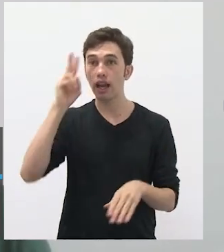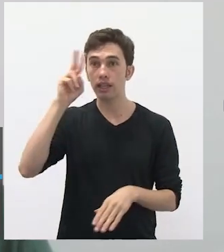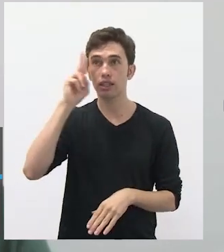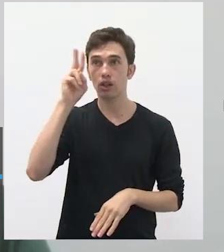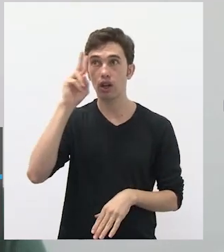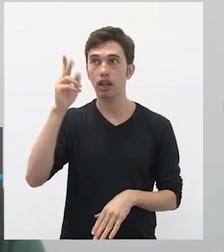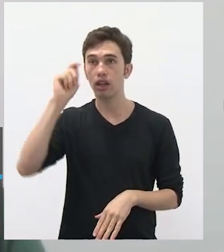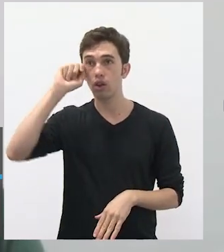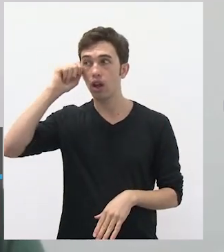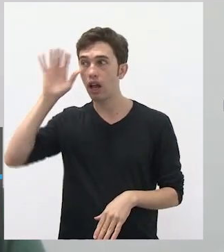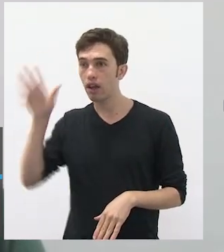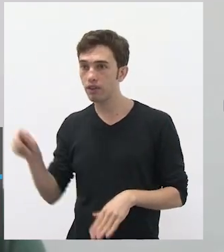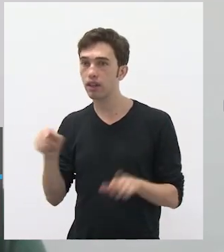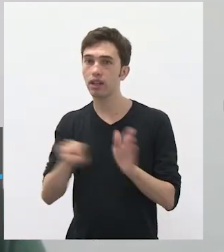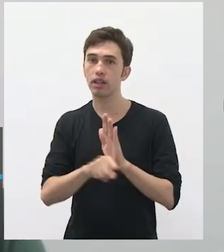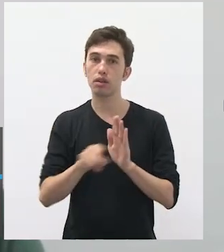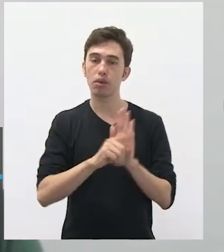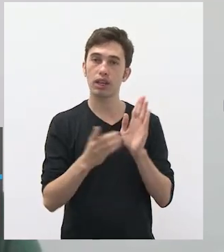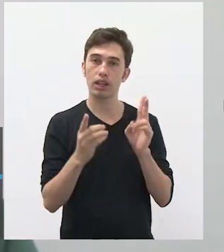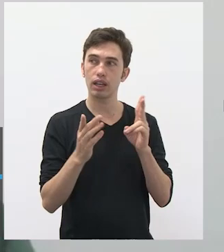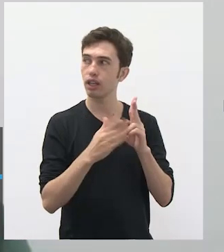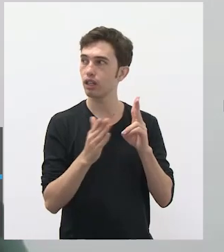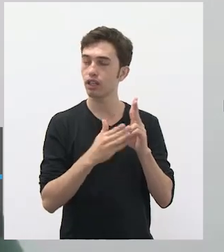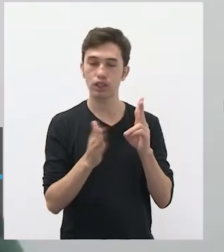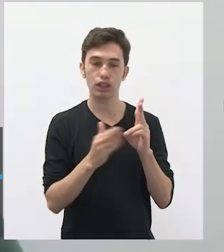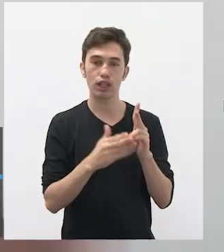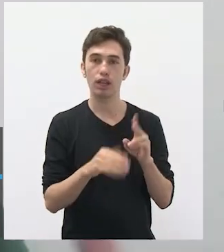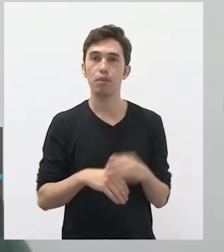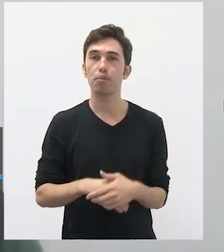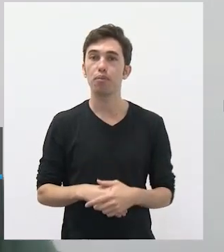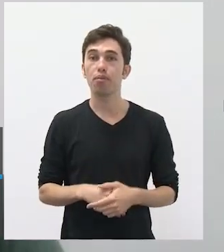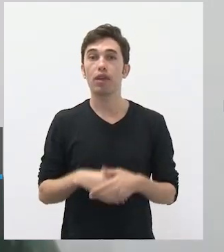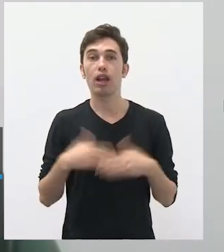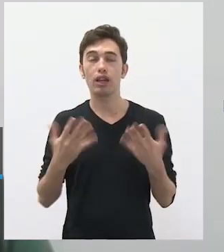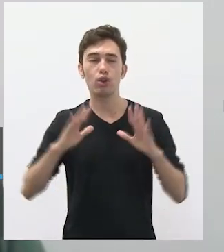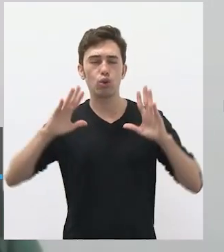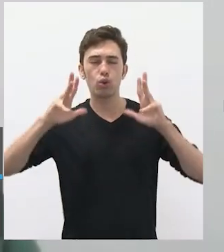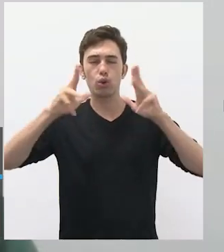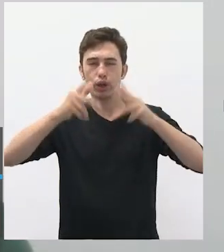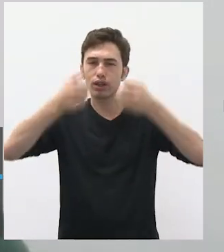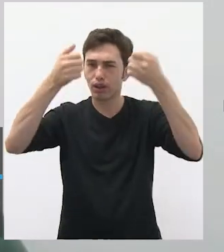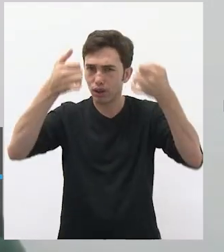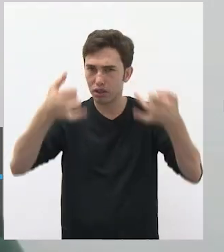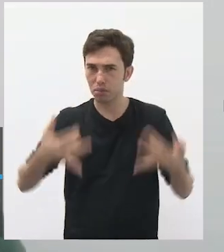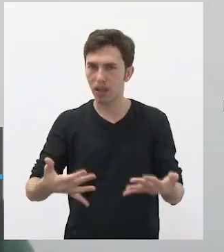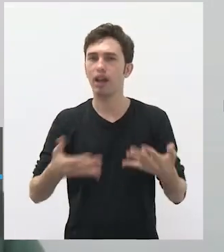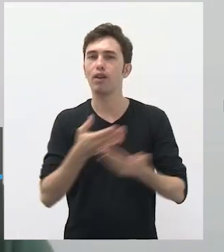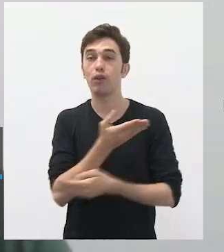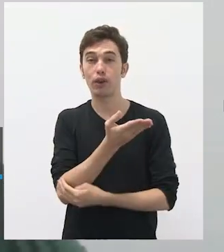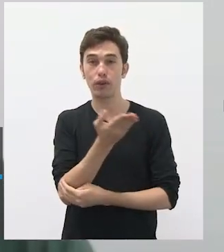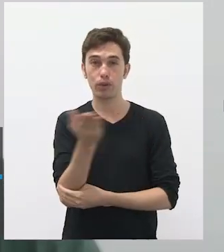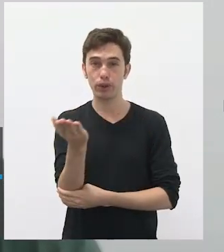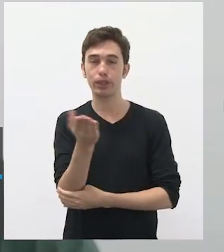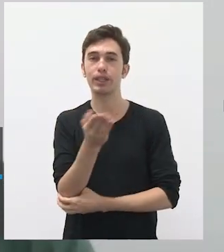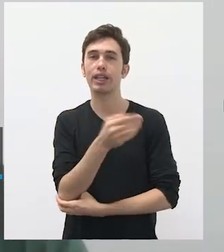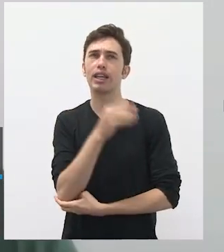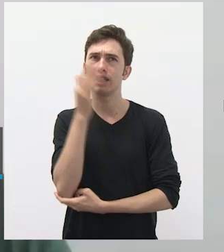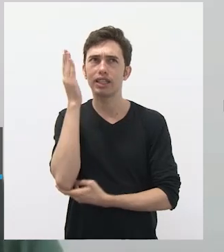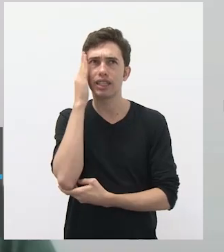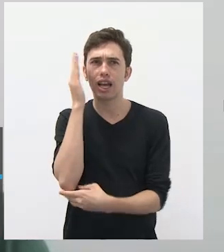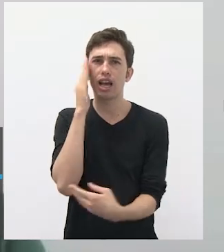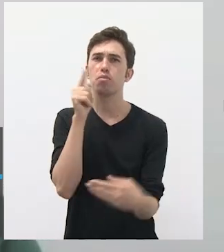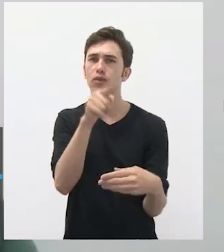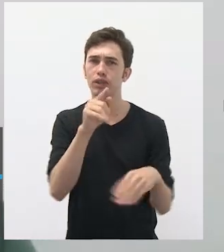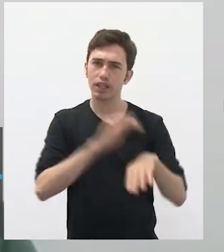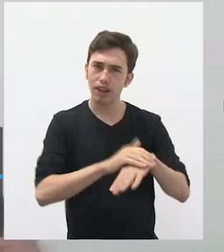com 11.645 de 2008, tá? Então, isso tudo aí que eu estou falando, que vocês com certeza estão fazendo